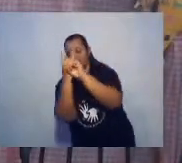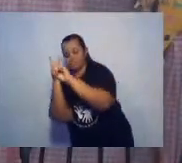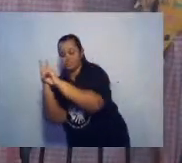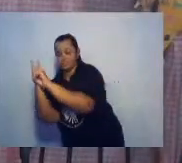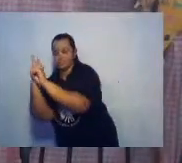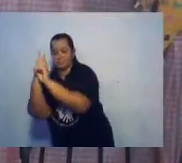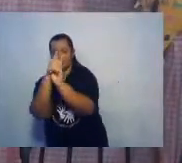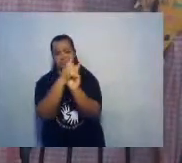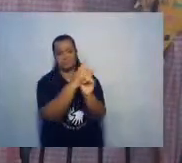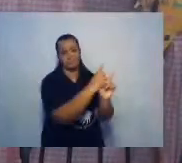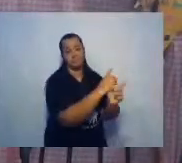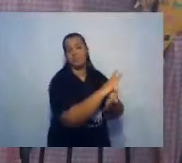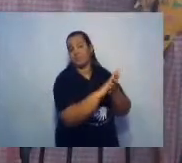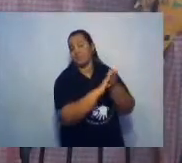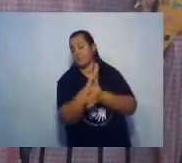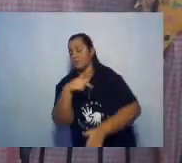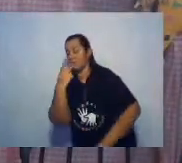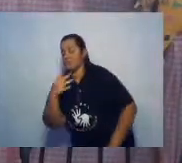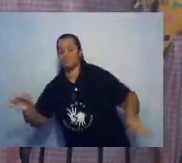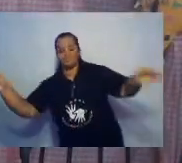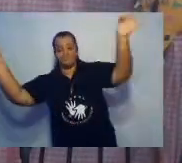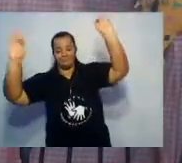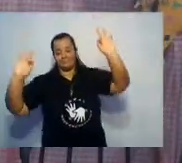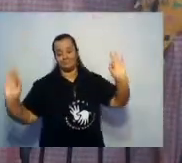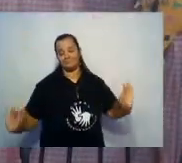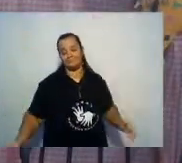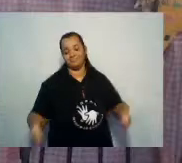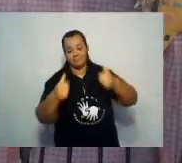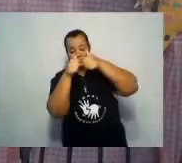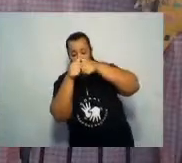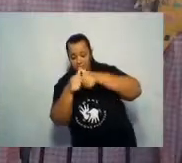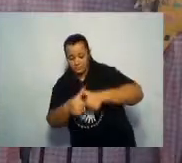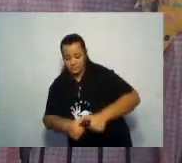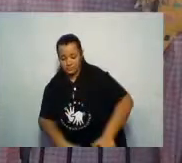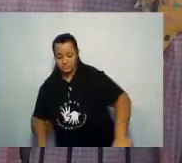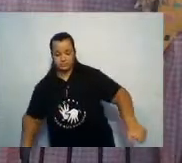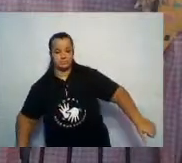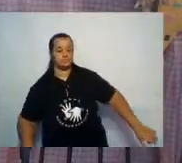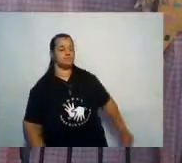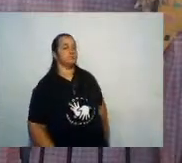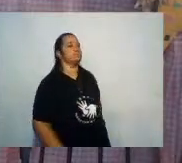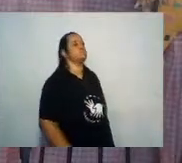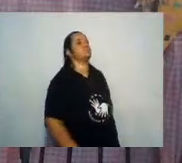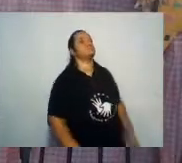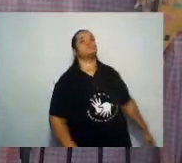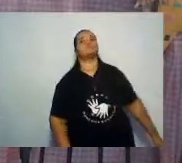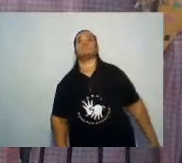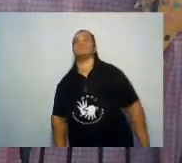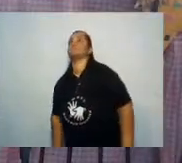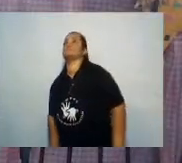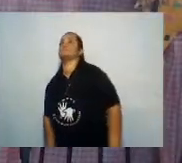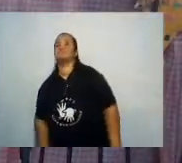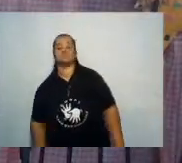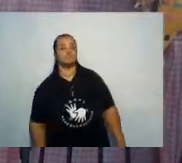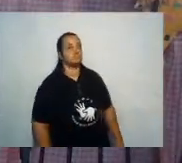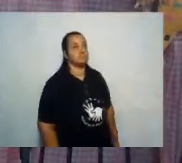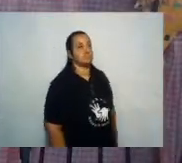encontrar. E quem pode dizer onde a felicidade está?